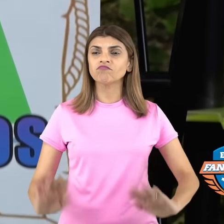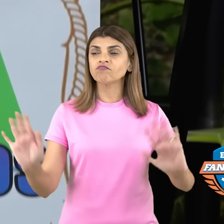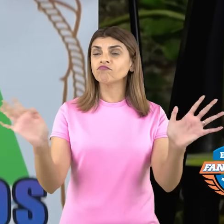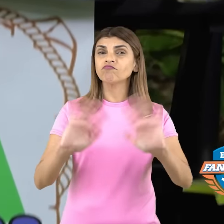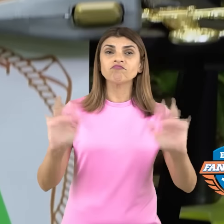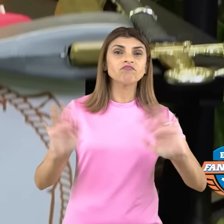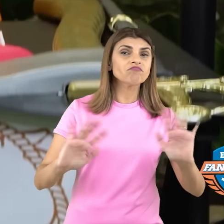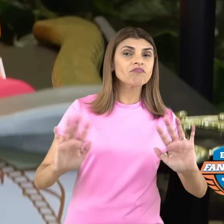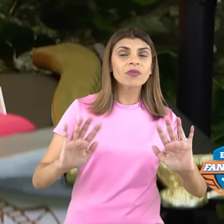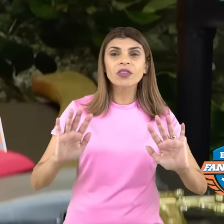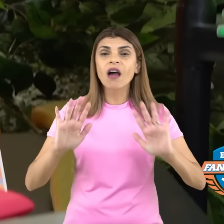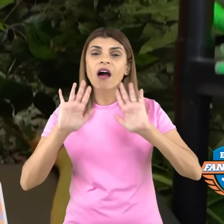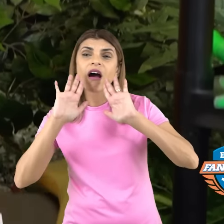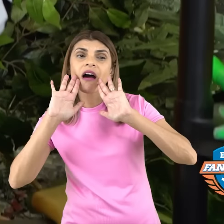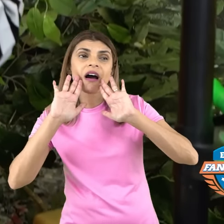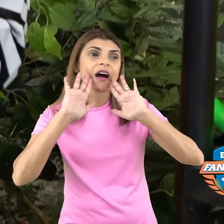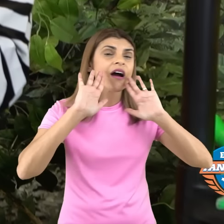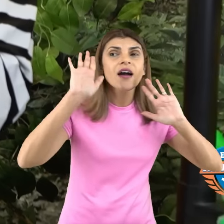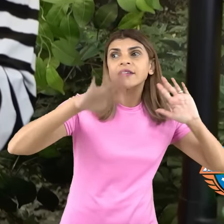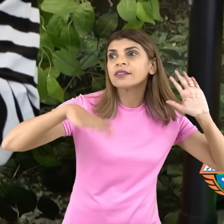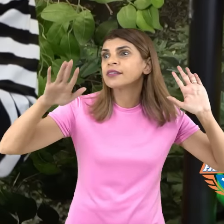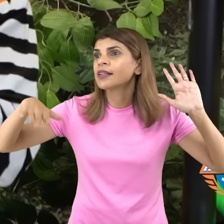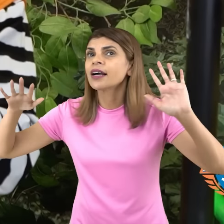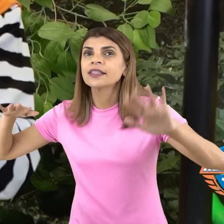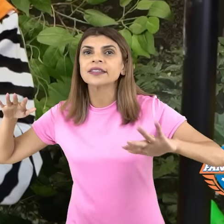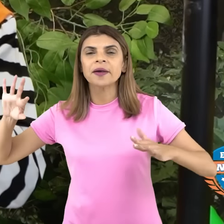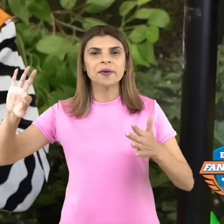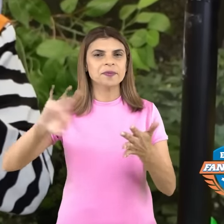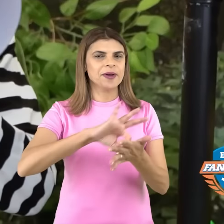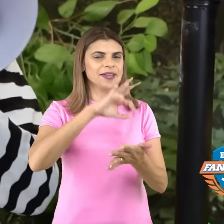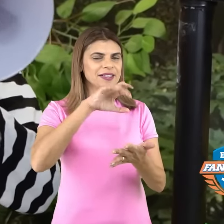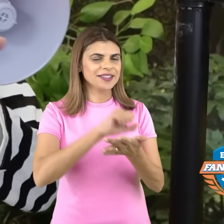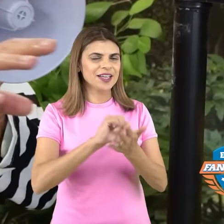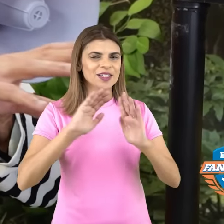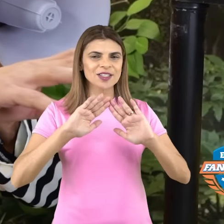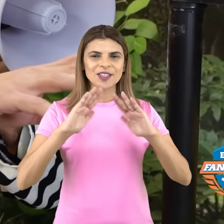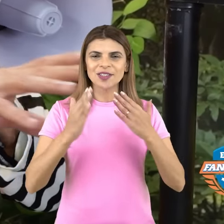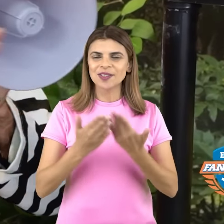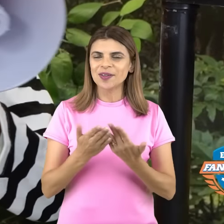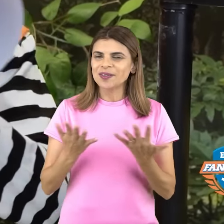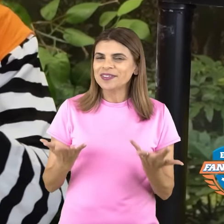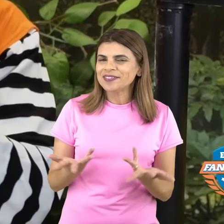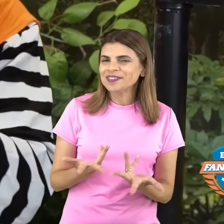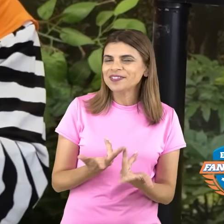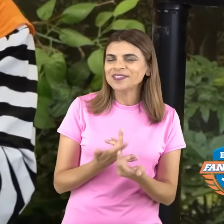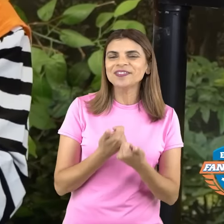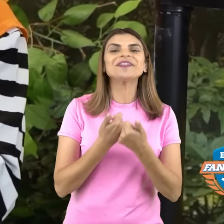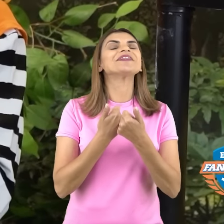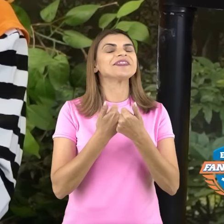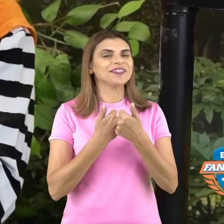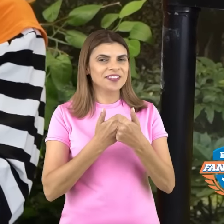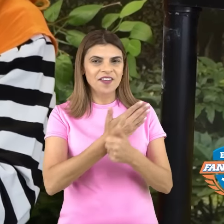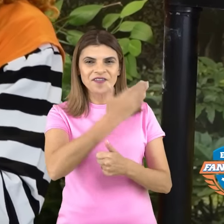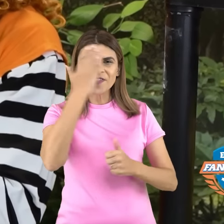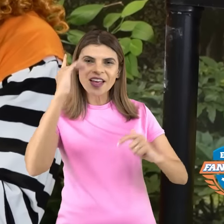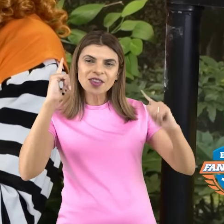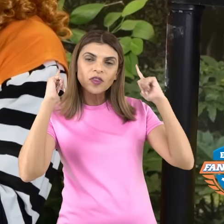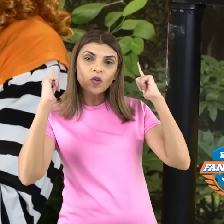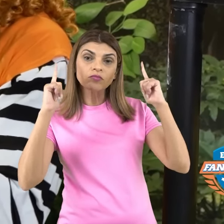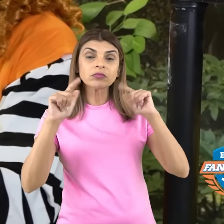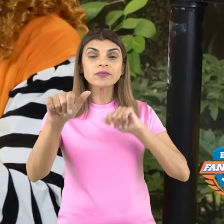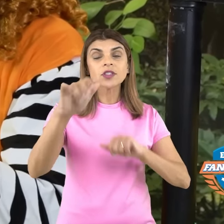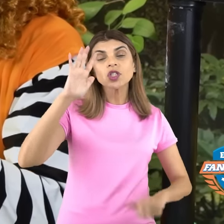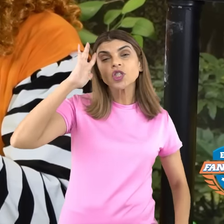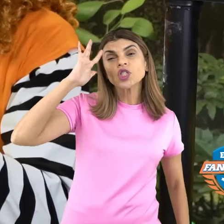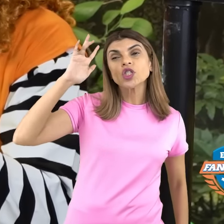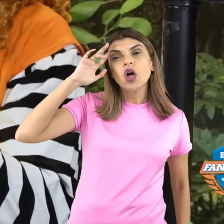Atenção, atenção, atenção! Venham se matricular na Escola de Aventureiros! Se você